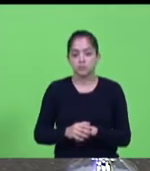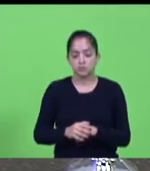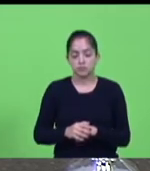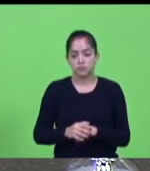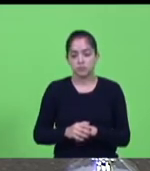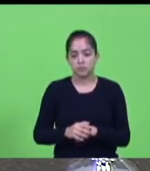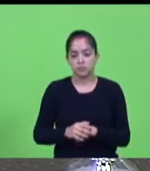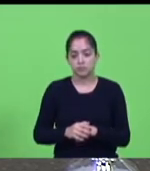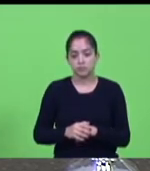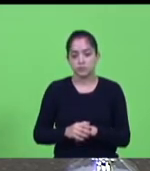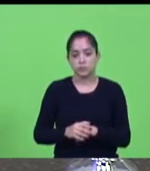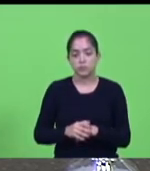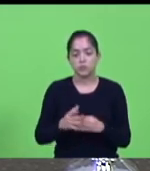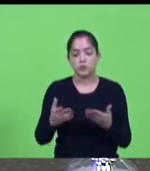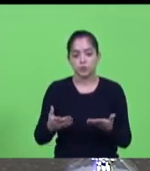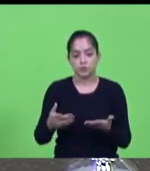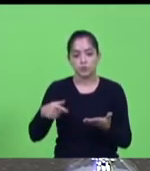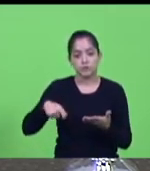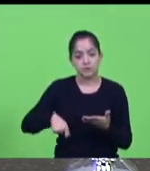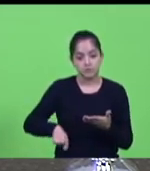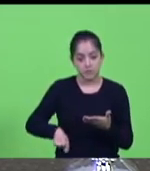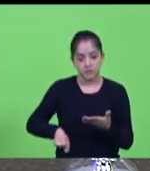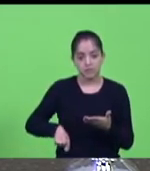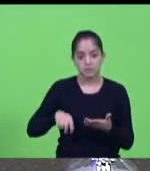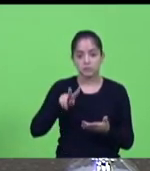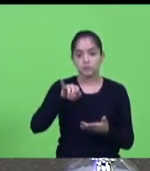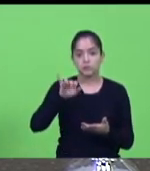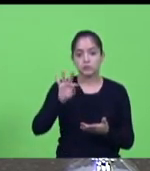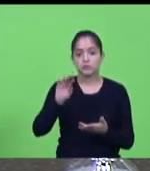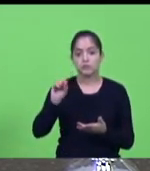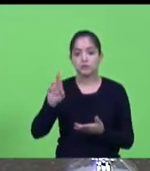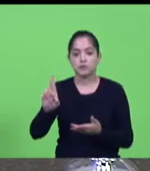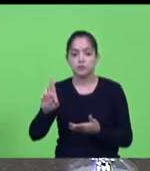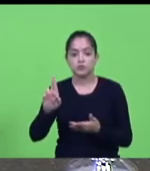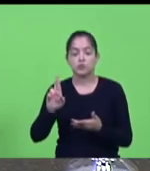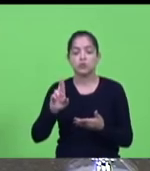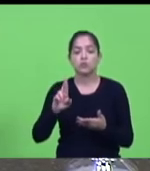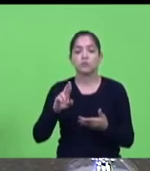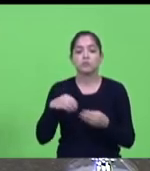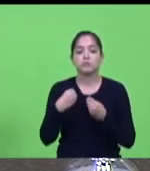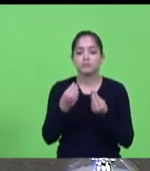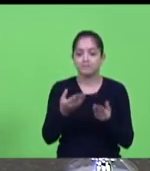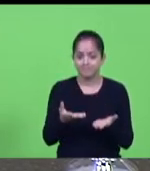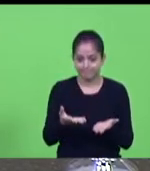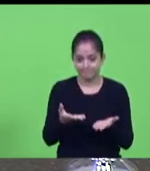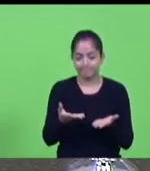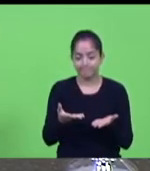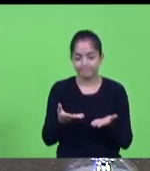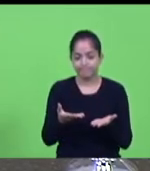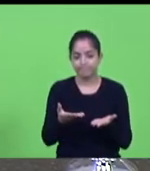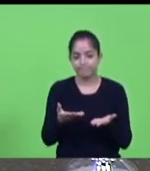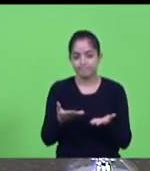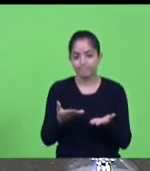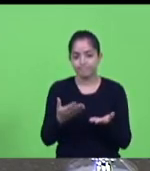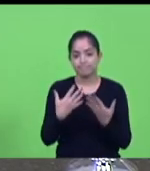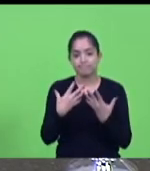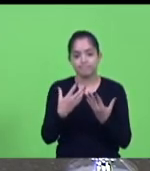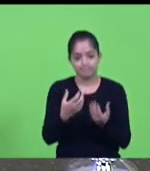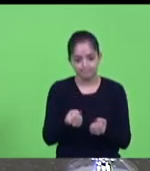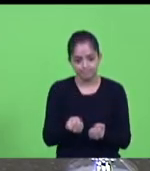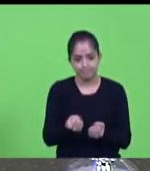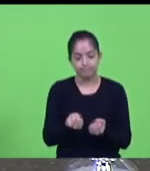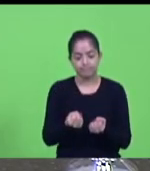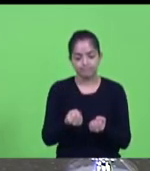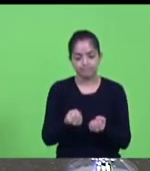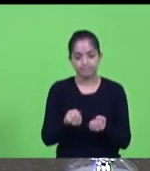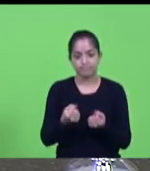desembargador Vitor Luiz dos Santos Laus, concedeu liminar, tornando sem